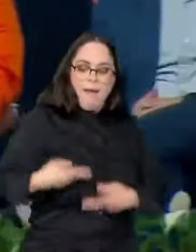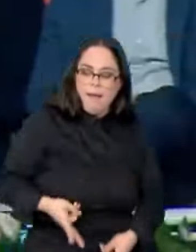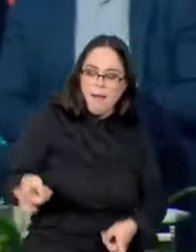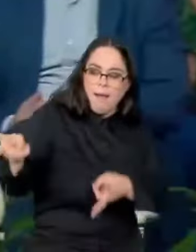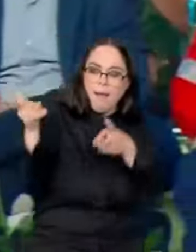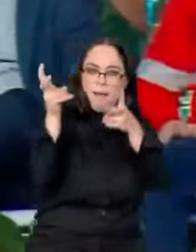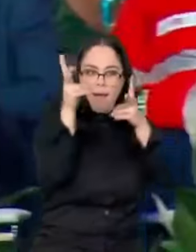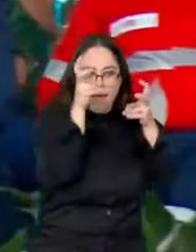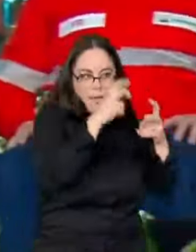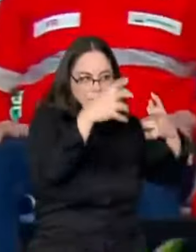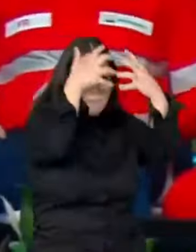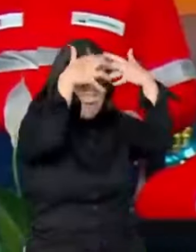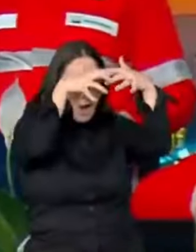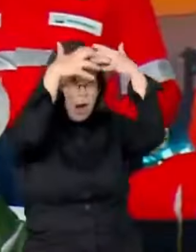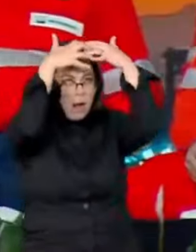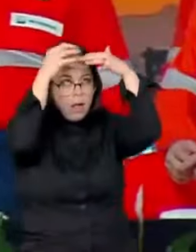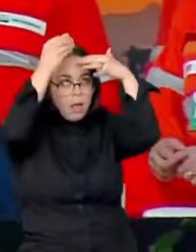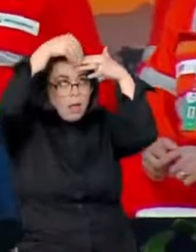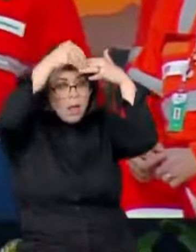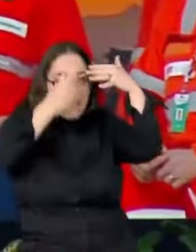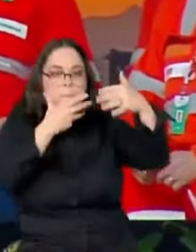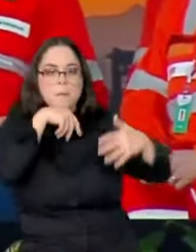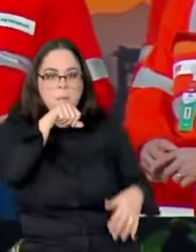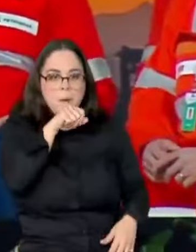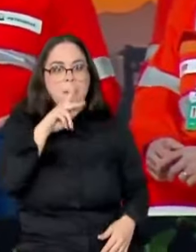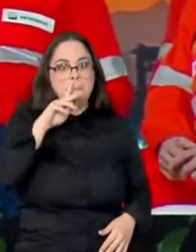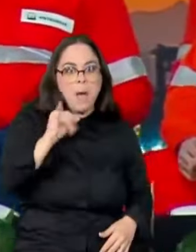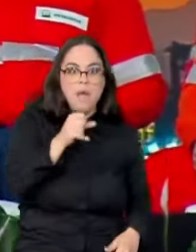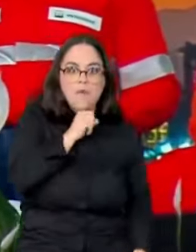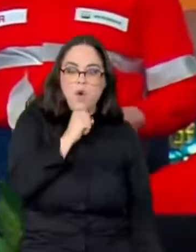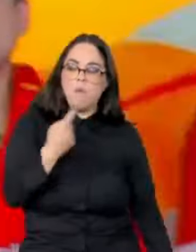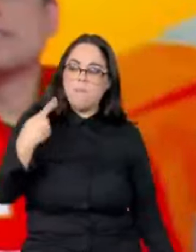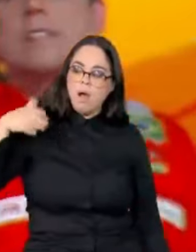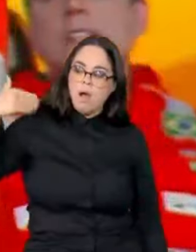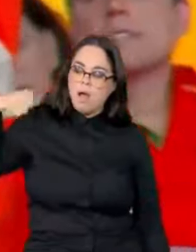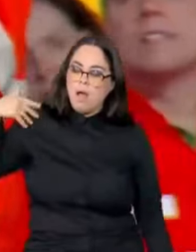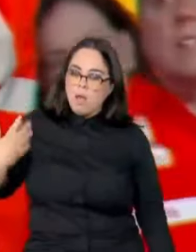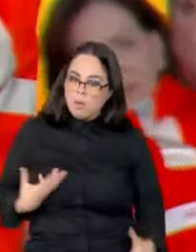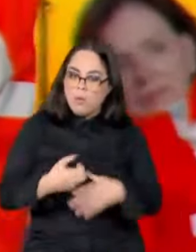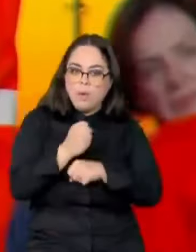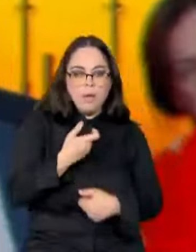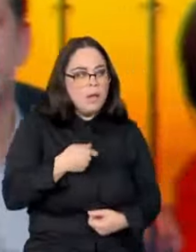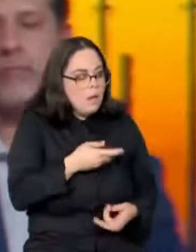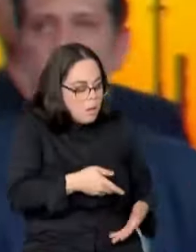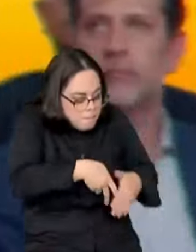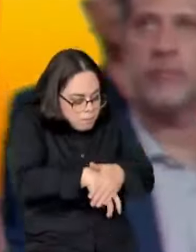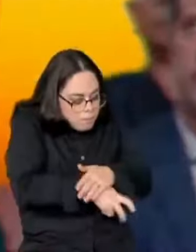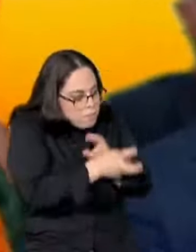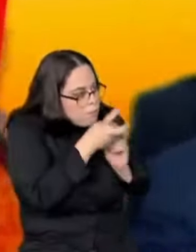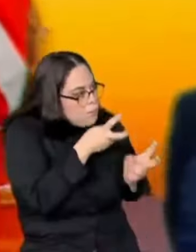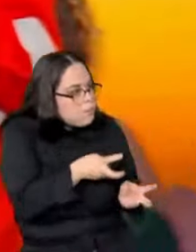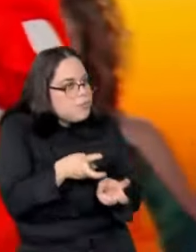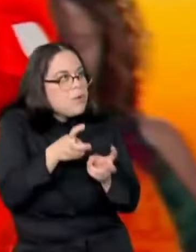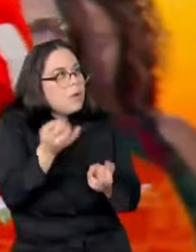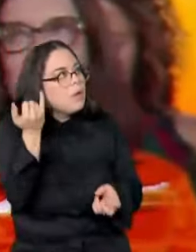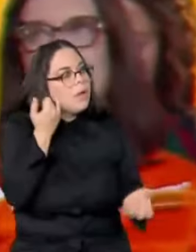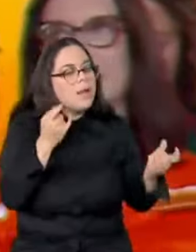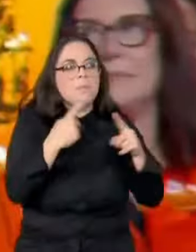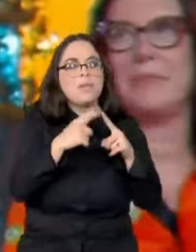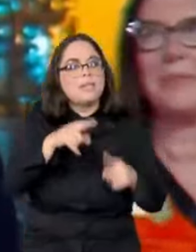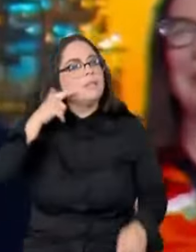massa encefálica da tua mãe, do teu pai, do teu avô. Você aprende no berço. Você aprende ouvindo. É por isso que eu tenho a